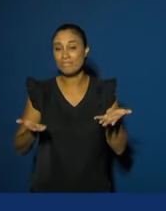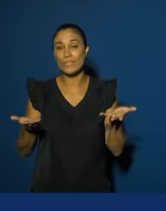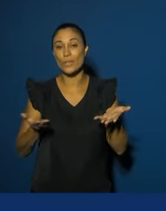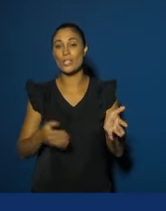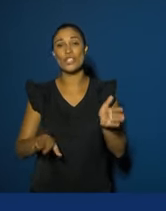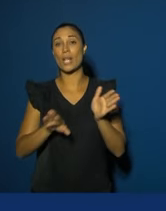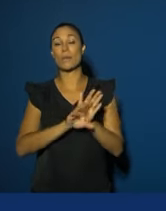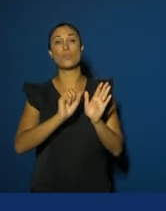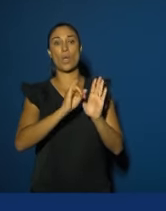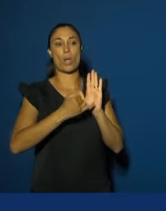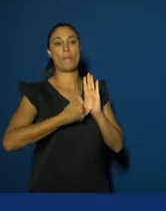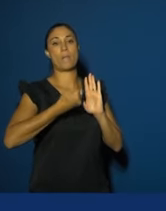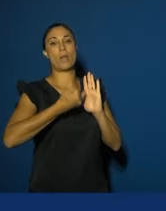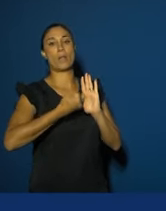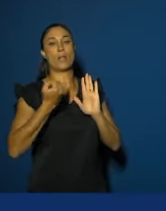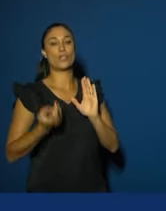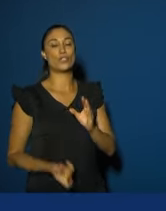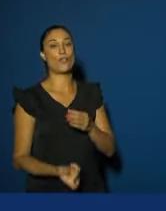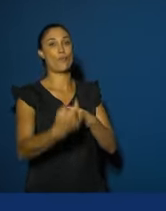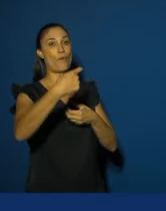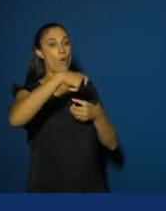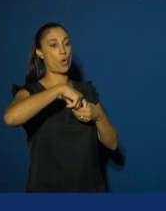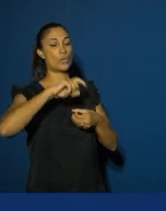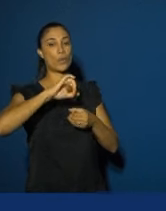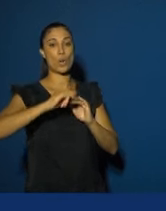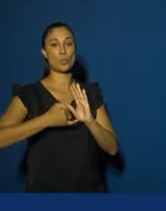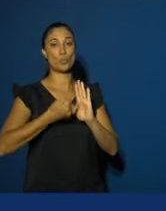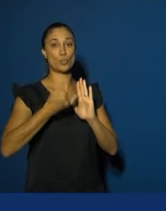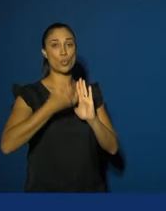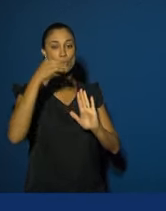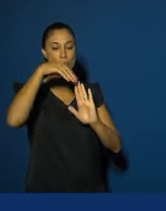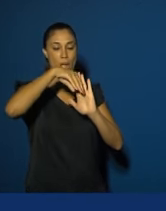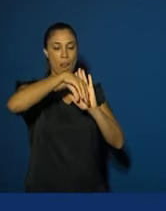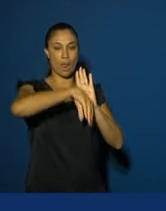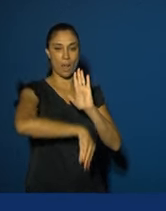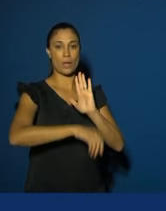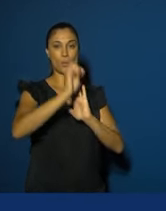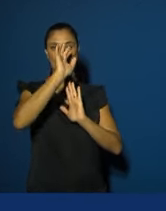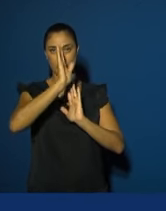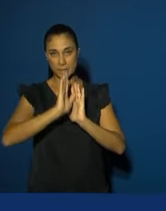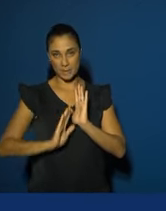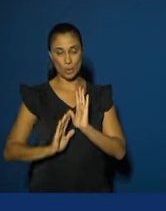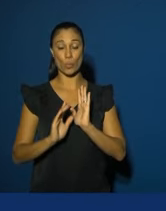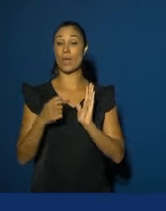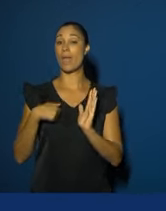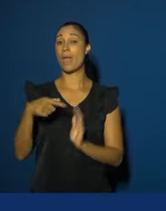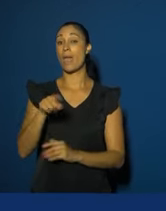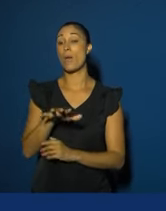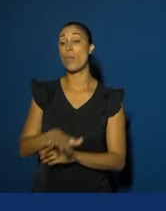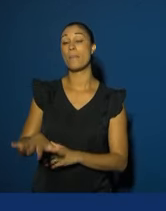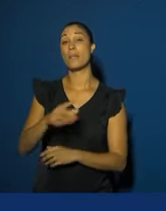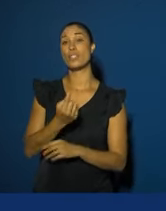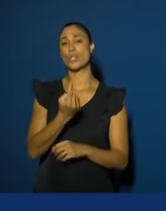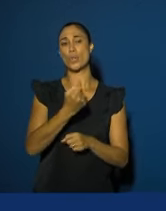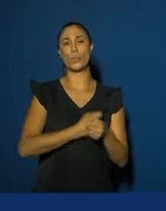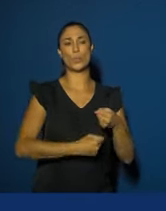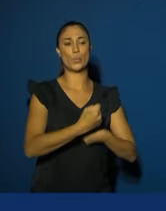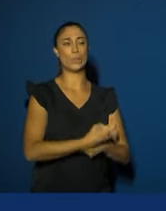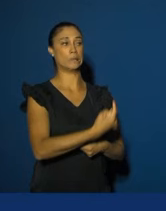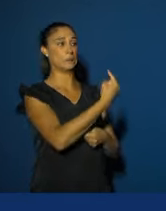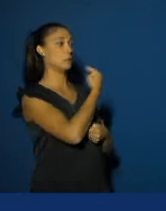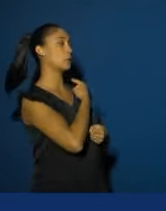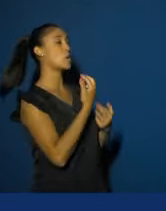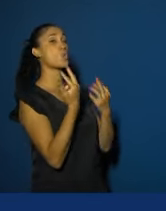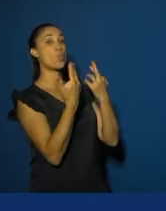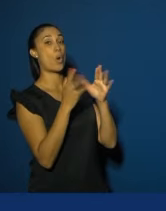Com inflação de volta à meta com juros em queda no Brasil um ambiente que a gente há um ano atrás quando a gente estava aqui nessa